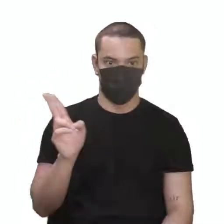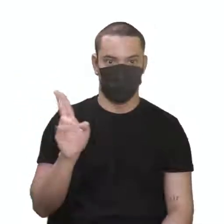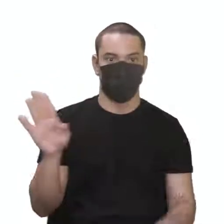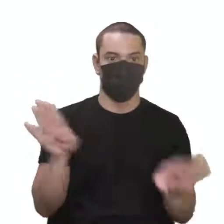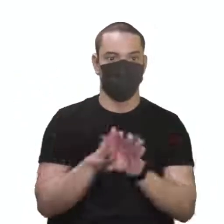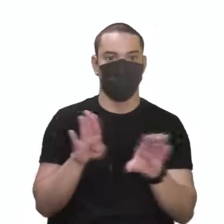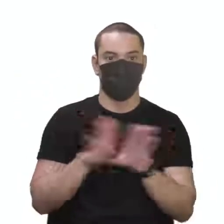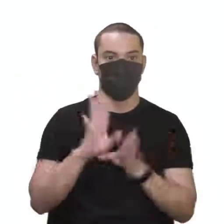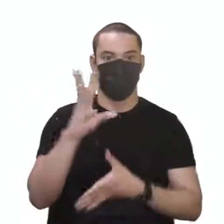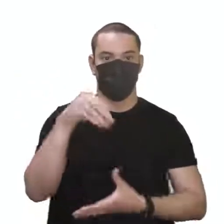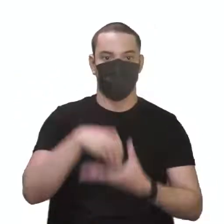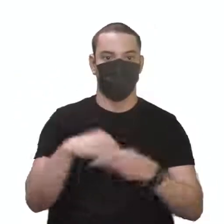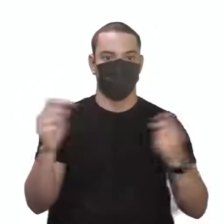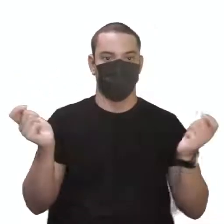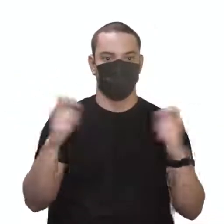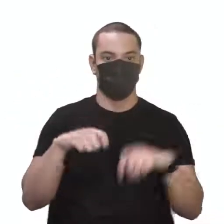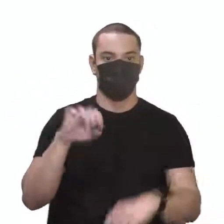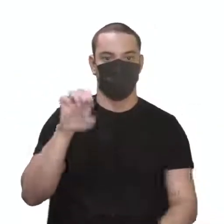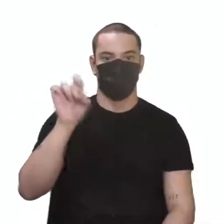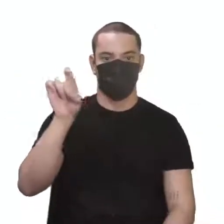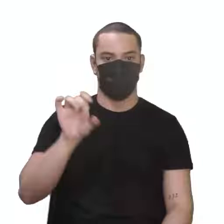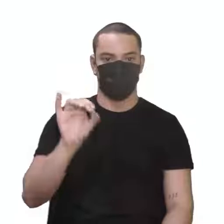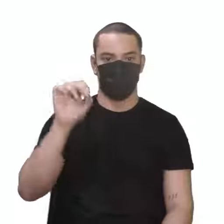e exons.